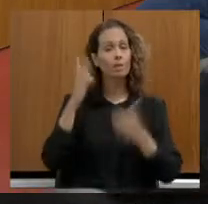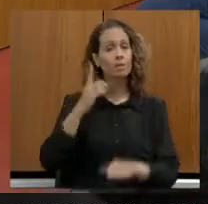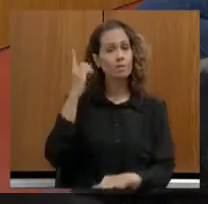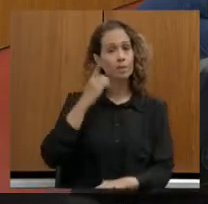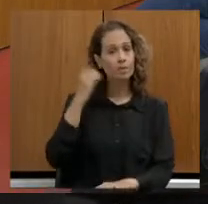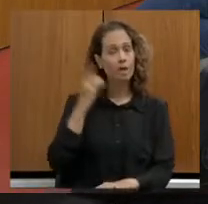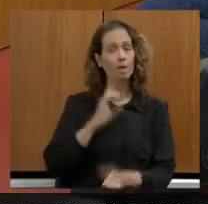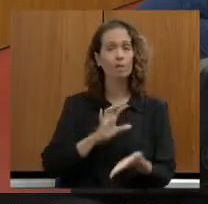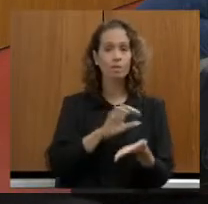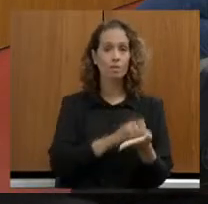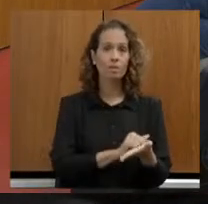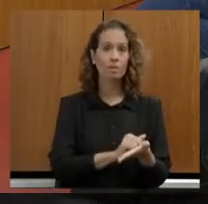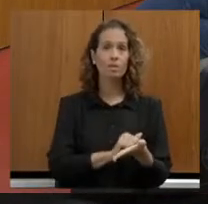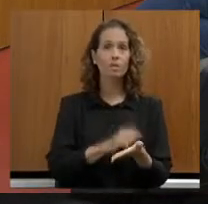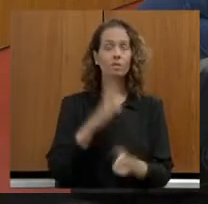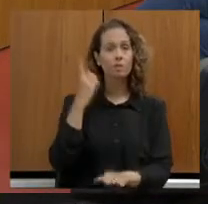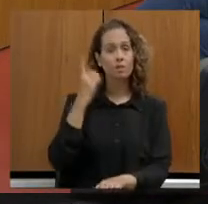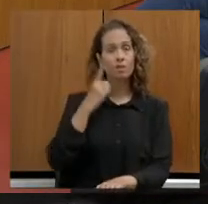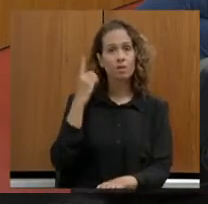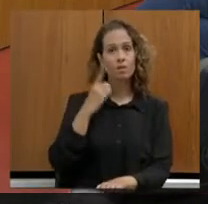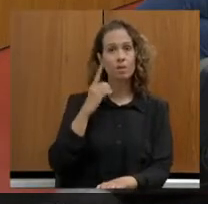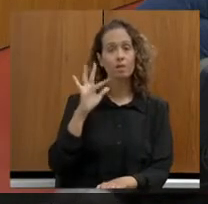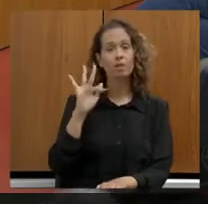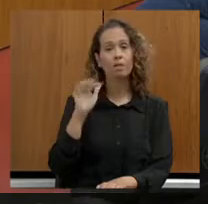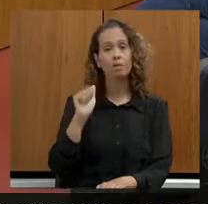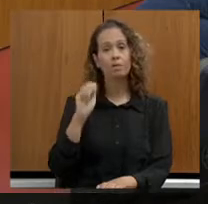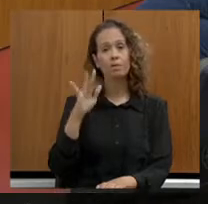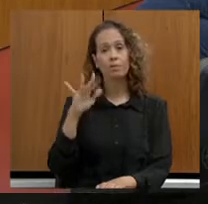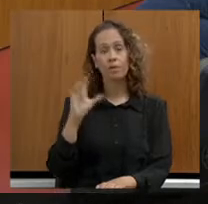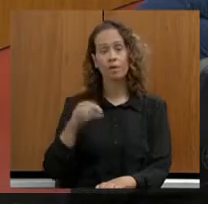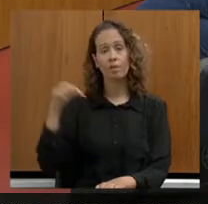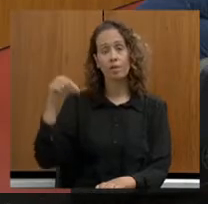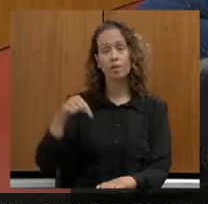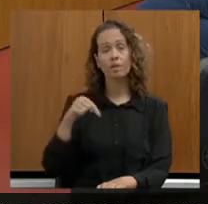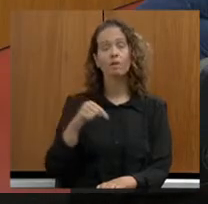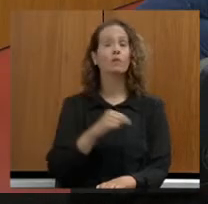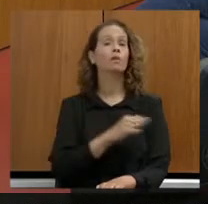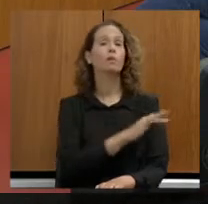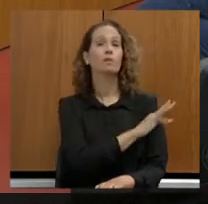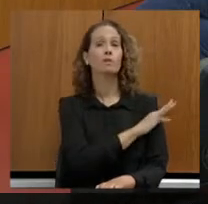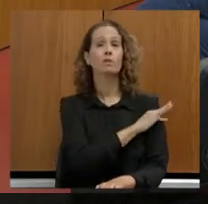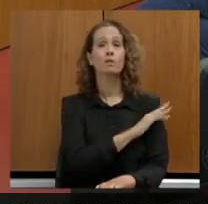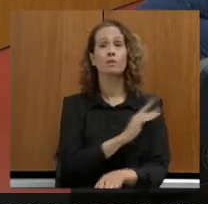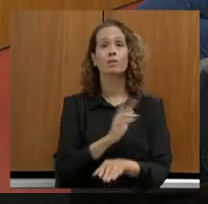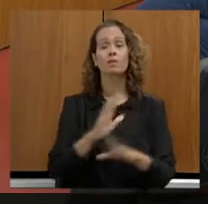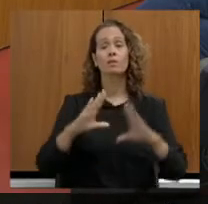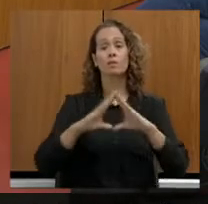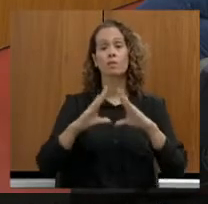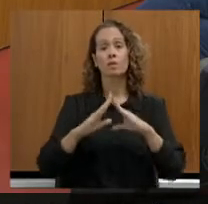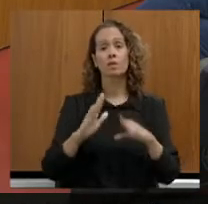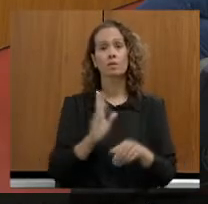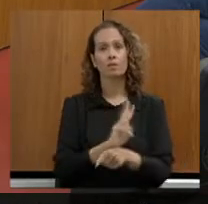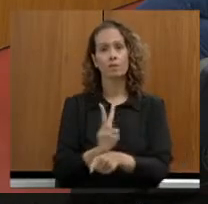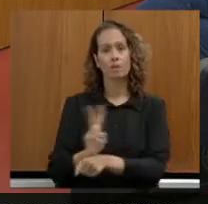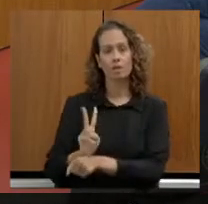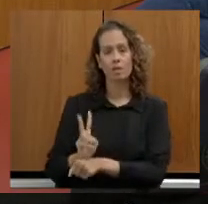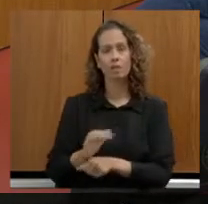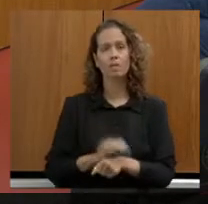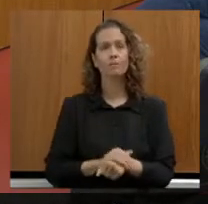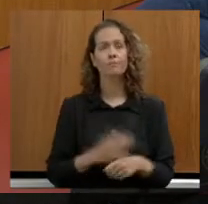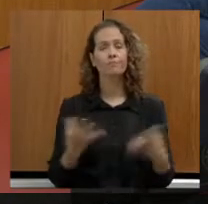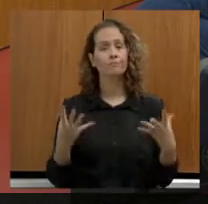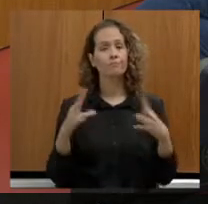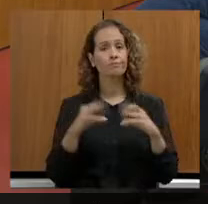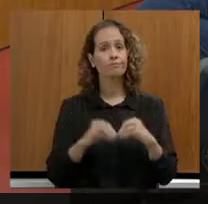Deputado registrar a presença do deputado Fábio Avelar conosco aqui na Assembleia fiscaliza a educação passa para as considerações da